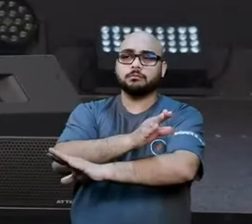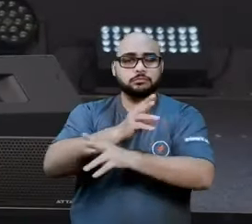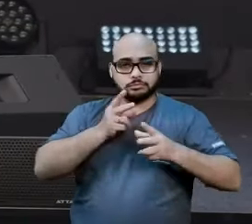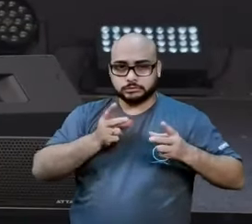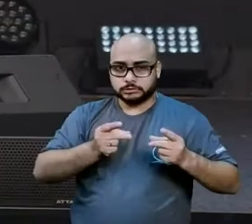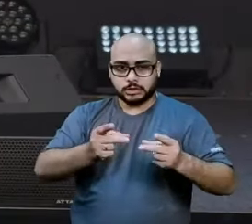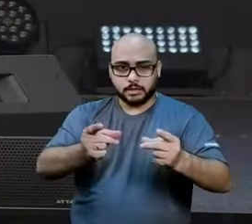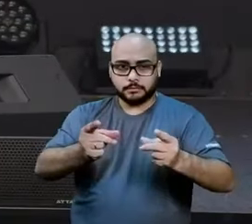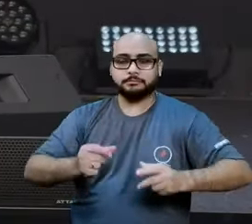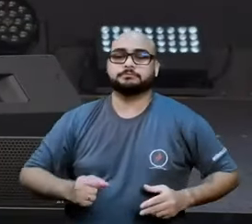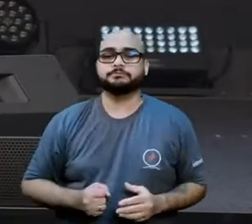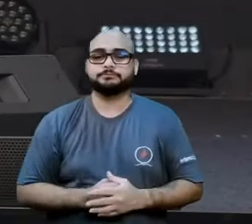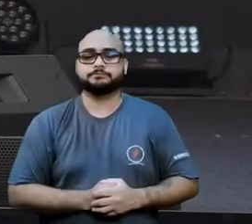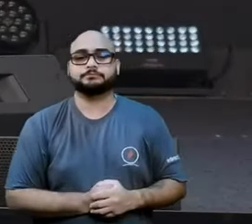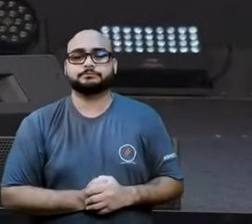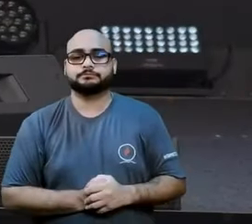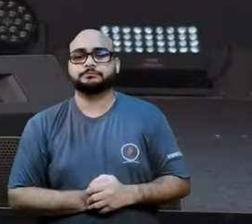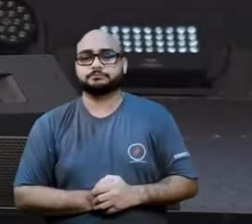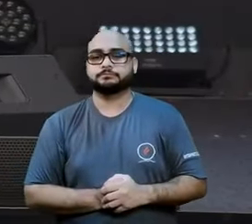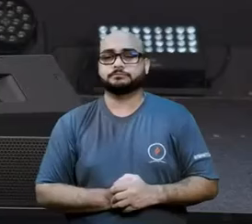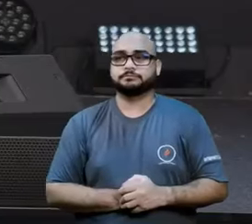eterna é